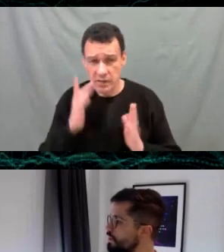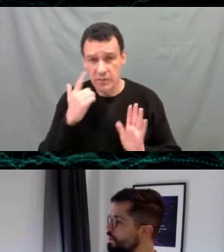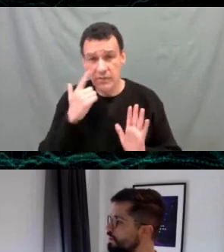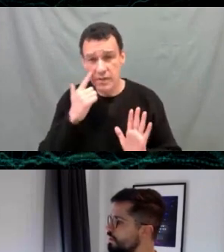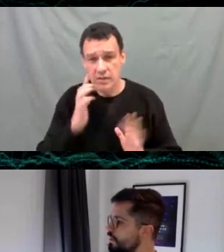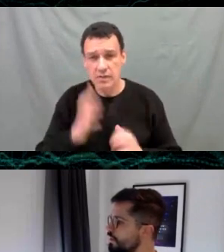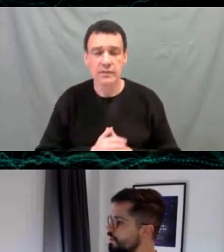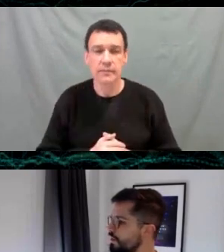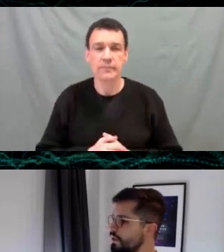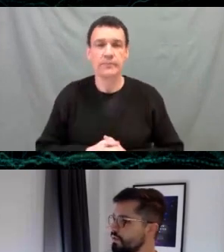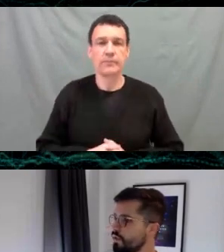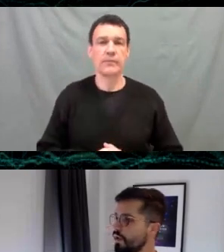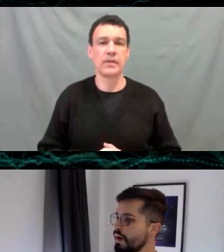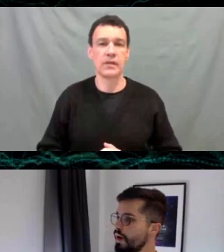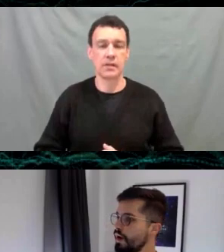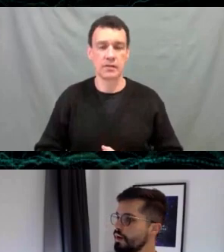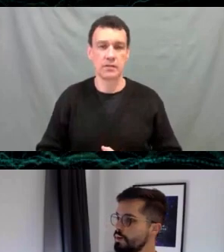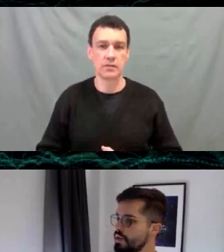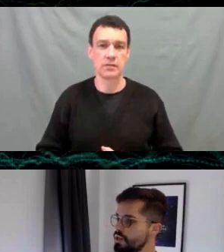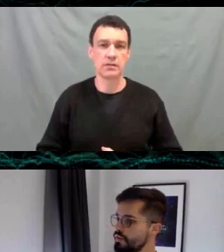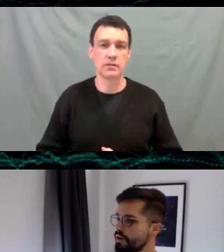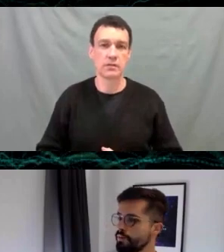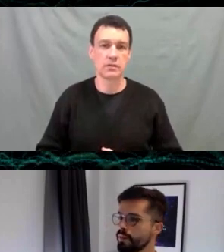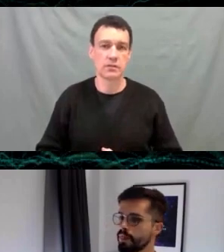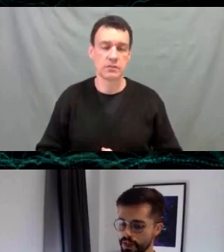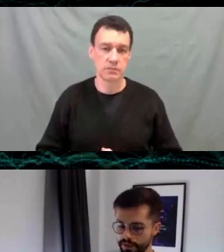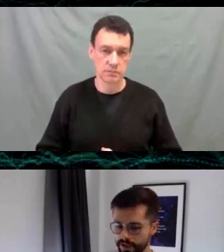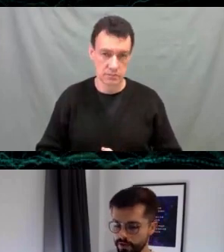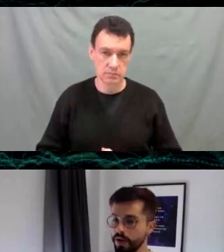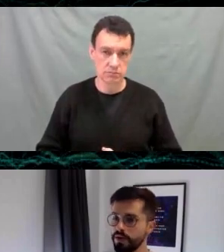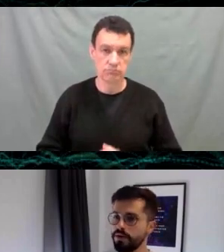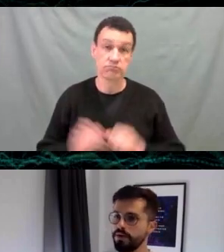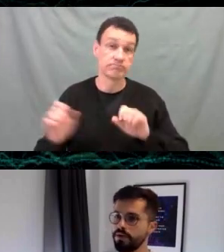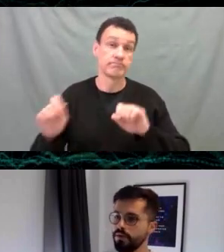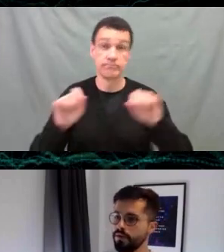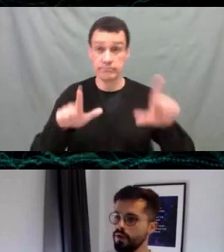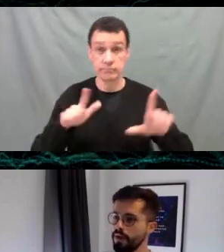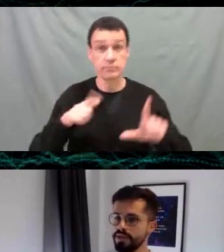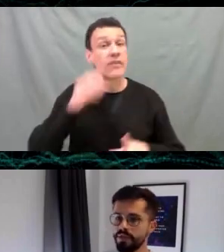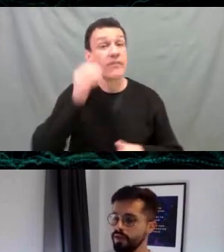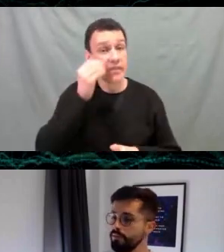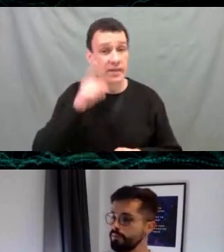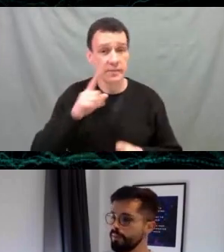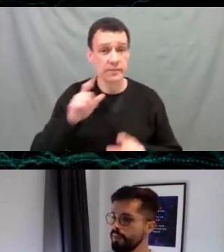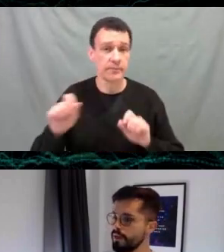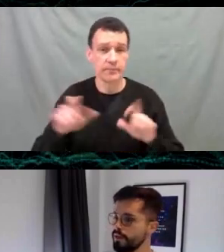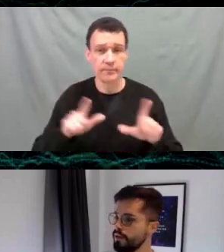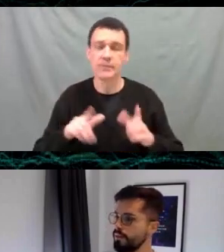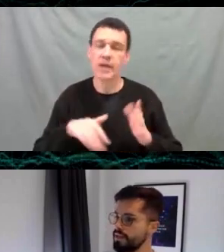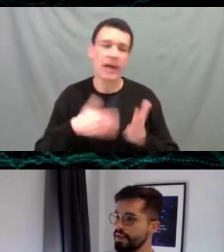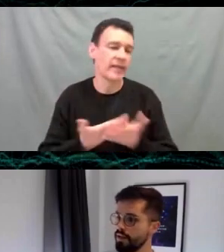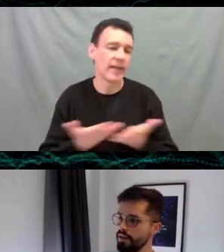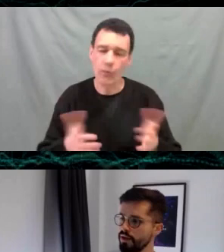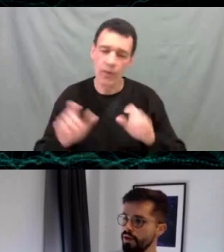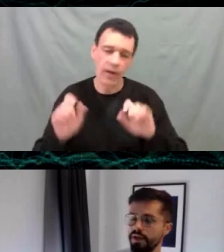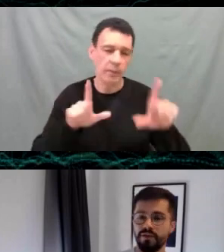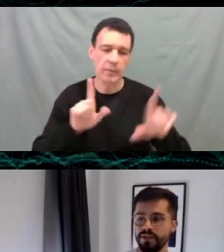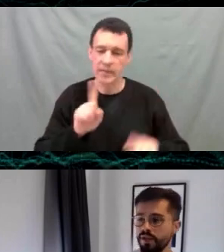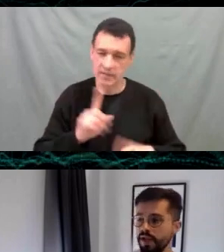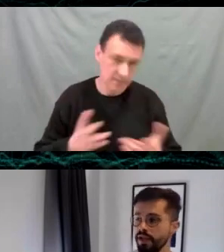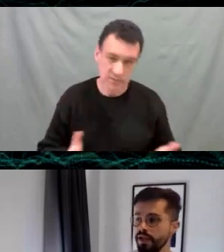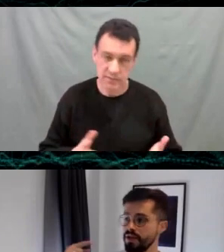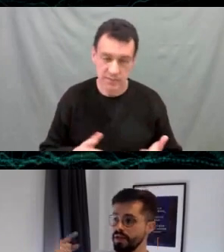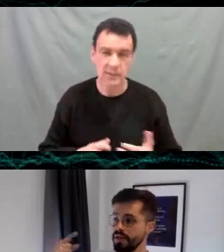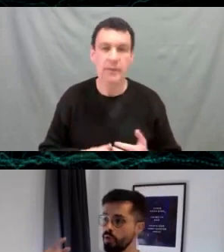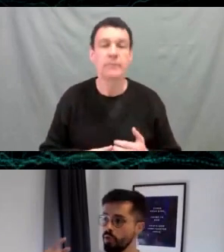ó e vou colocar aqui para a gente ver até agora não apareceu tão mas é que